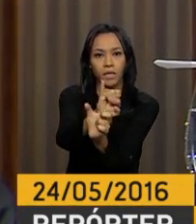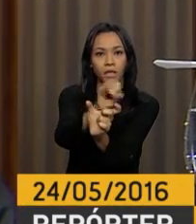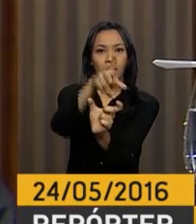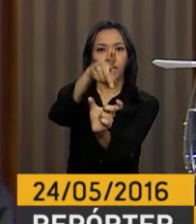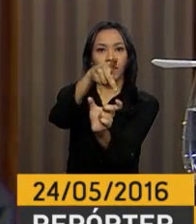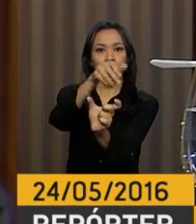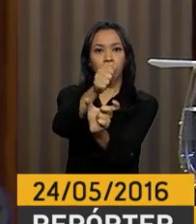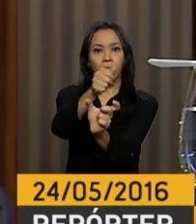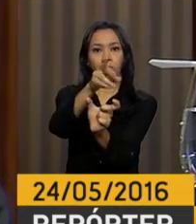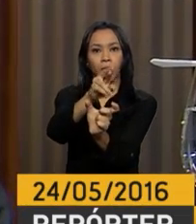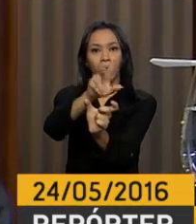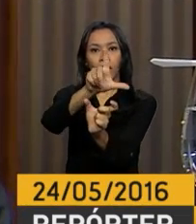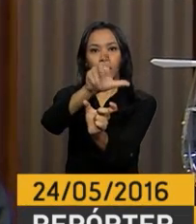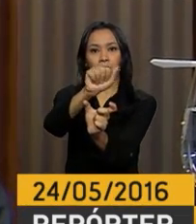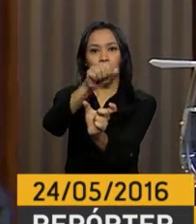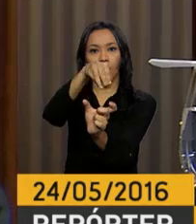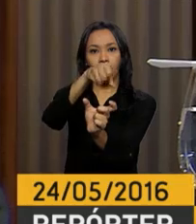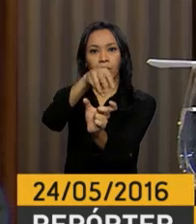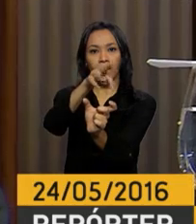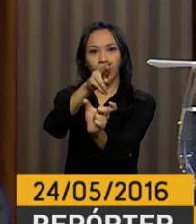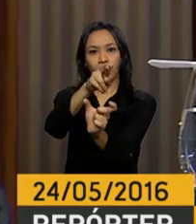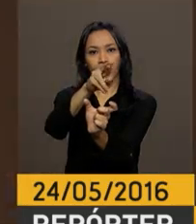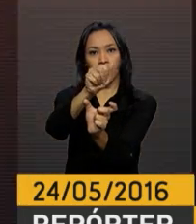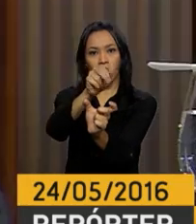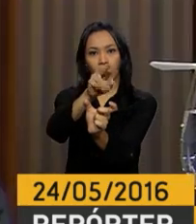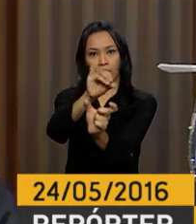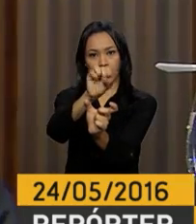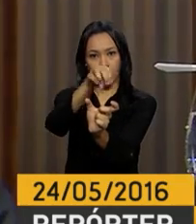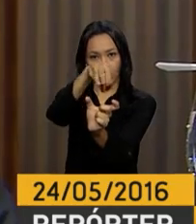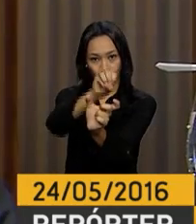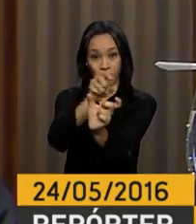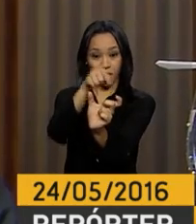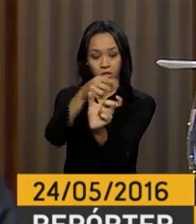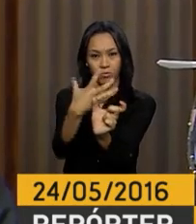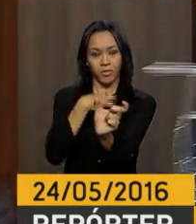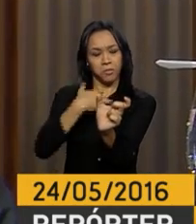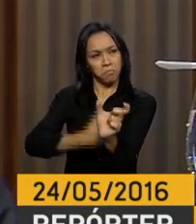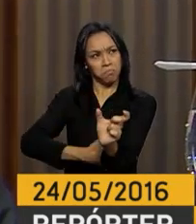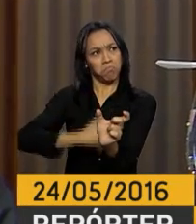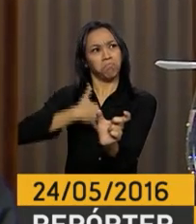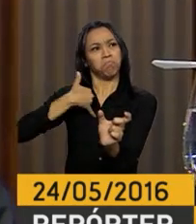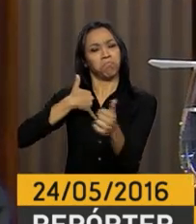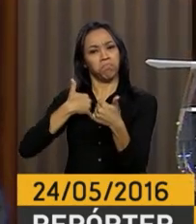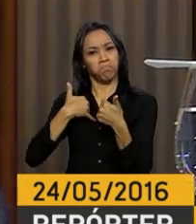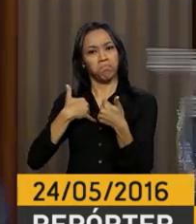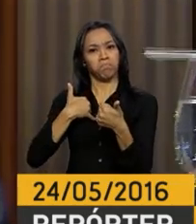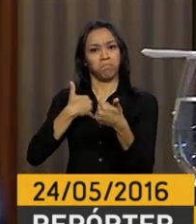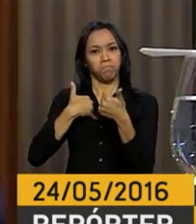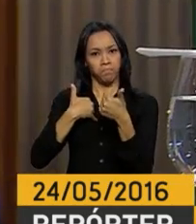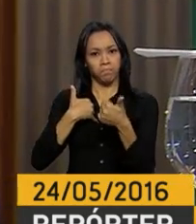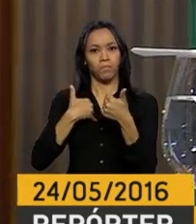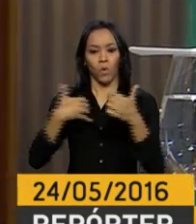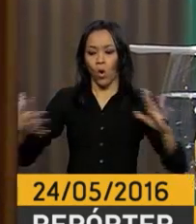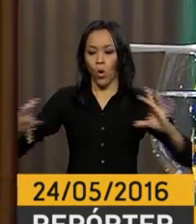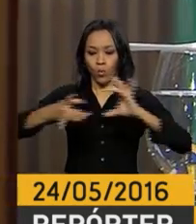Isso naturalmente me envaidece, porque significa